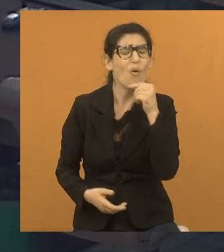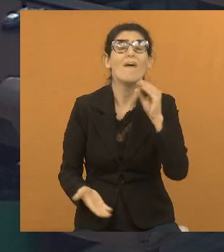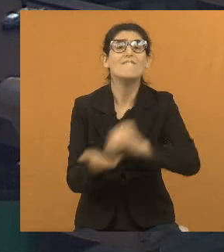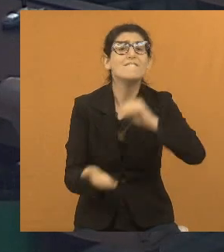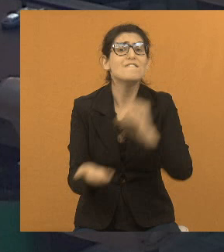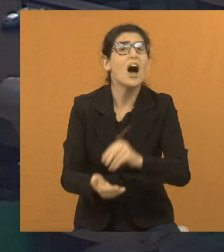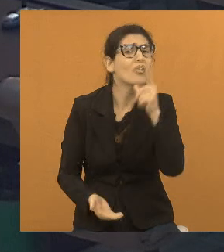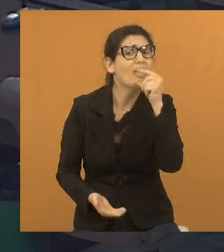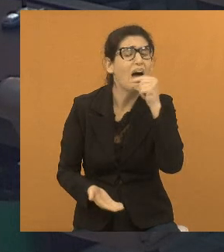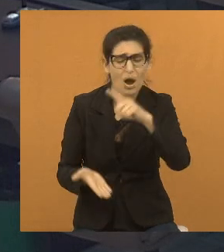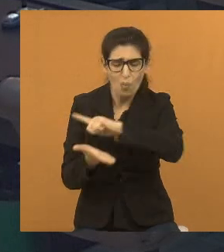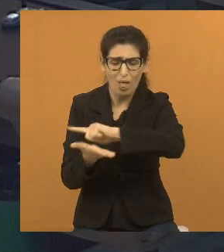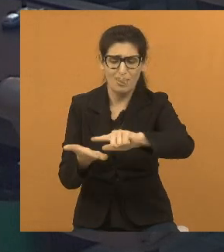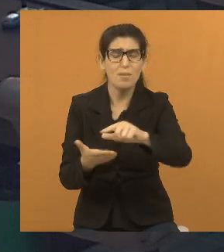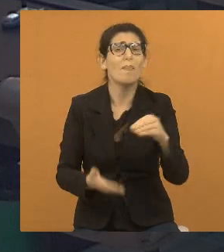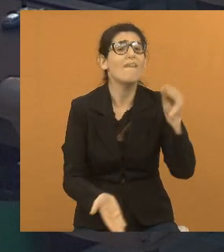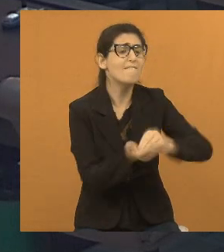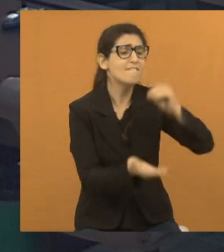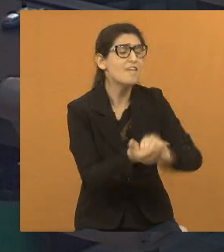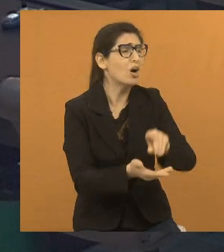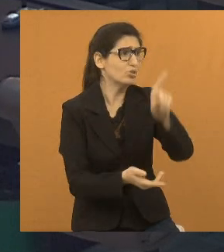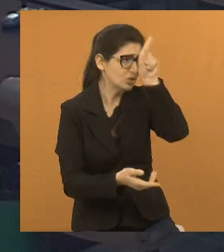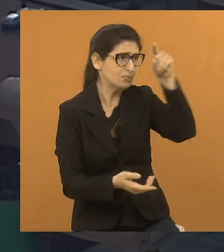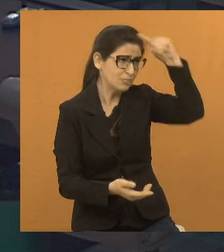Tá. No Veraneio...